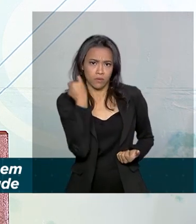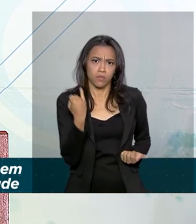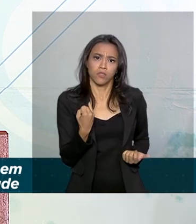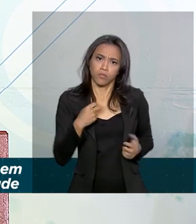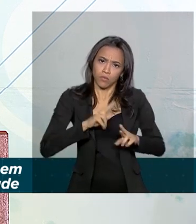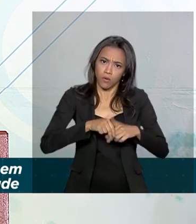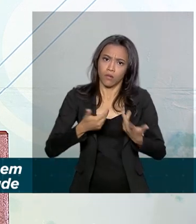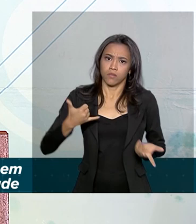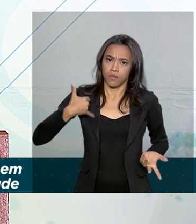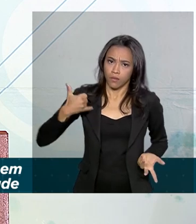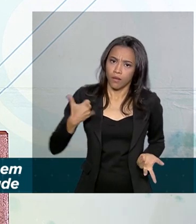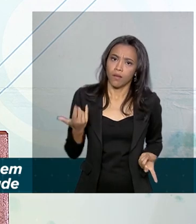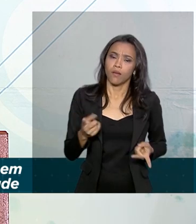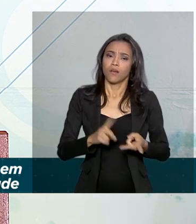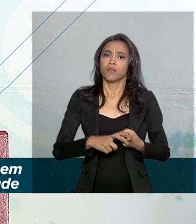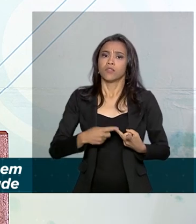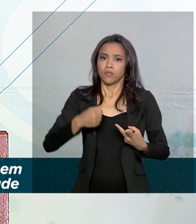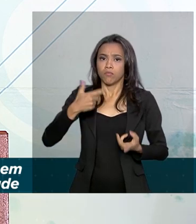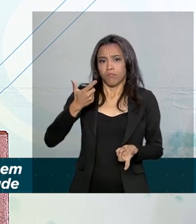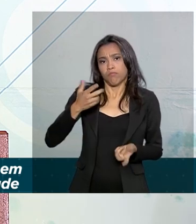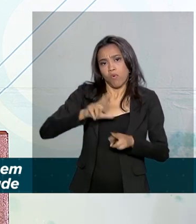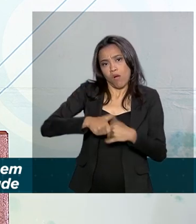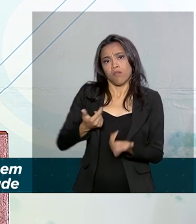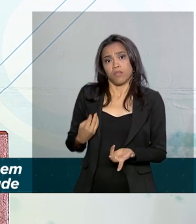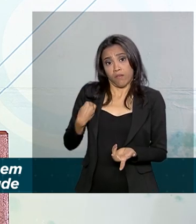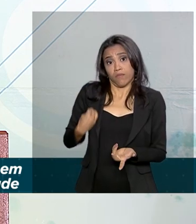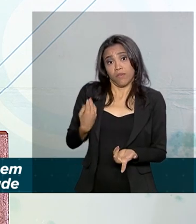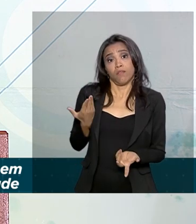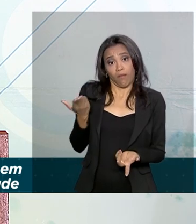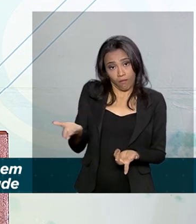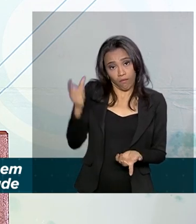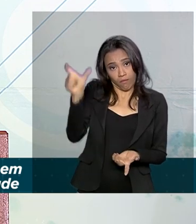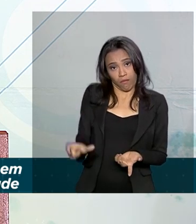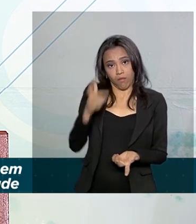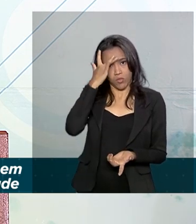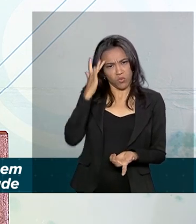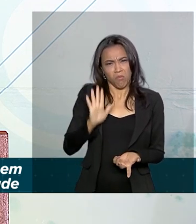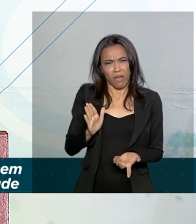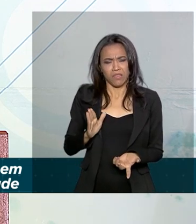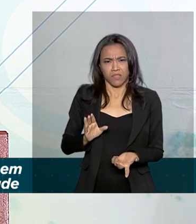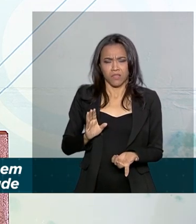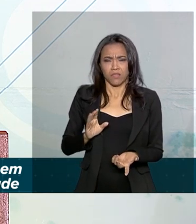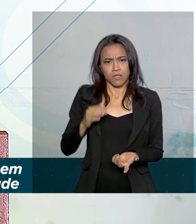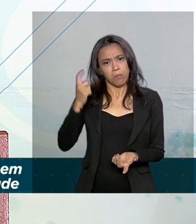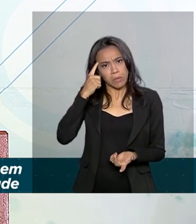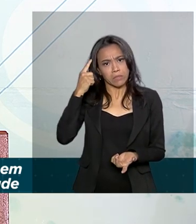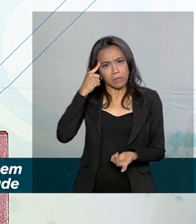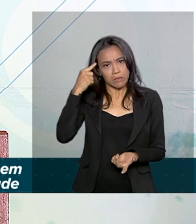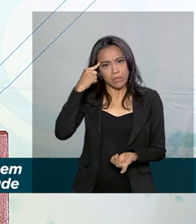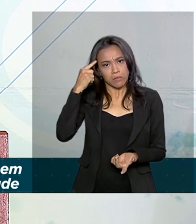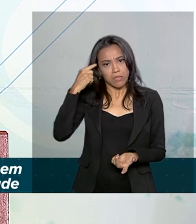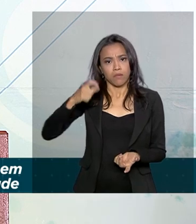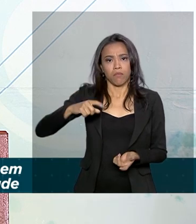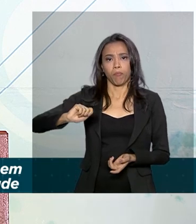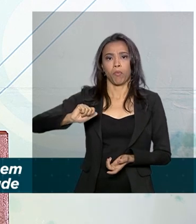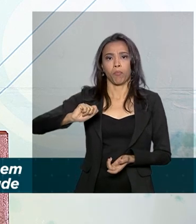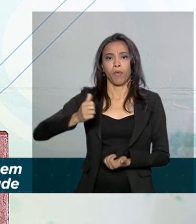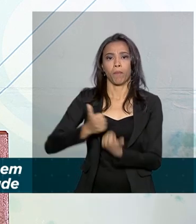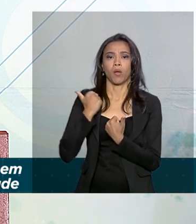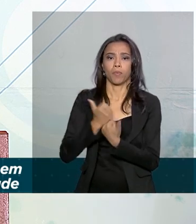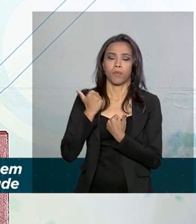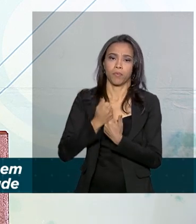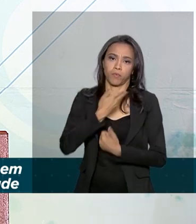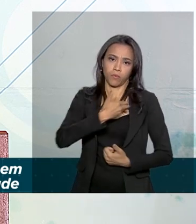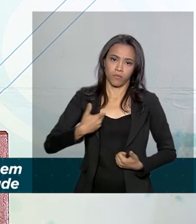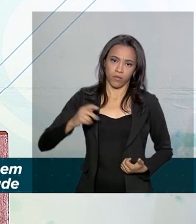pela idade e pela condição daquela pessoa, mas não podemos crescer pensando nisso. Eu lembro no debate